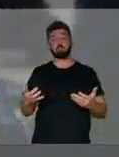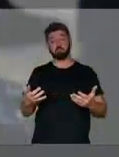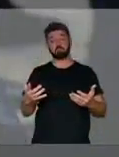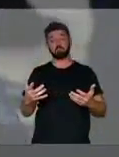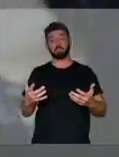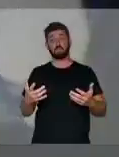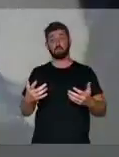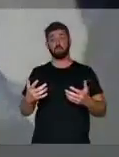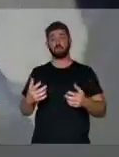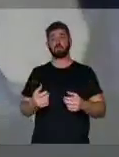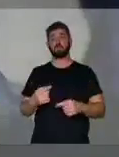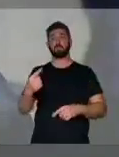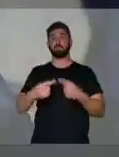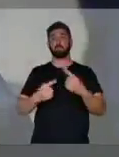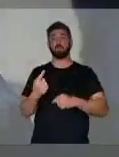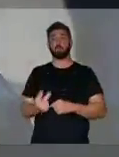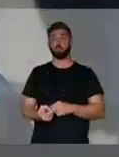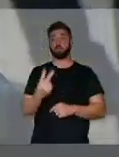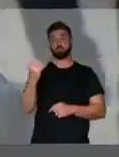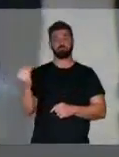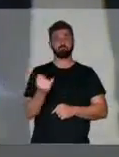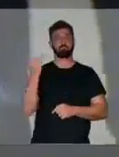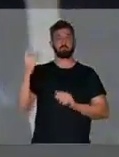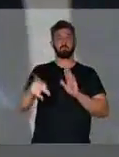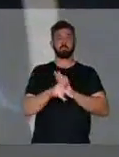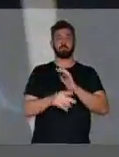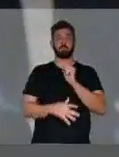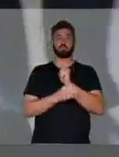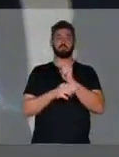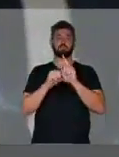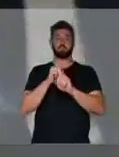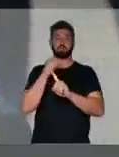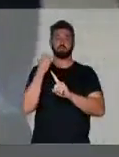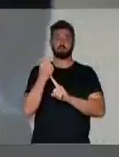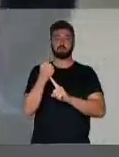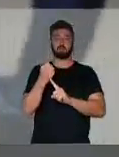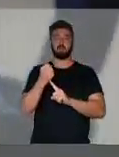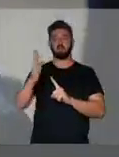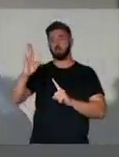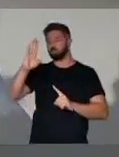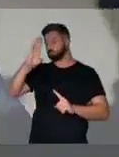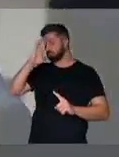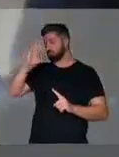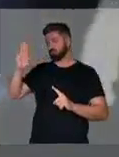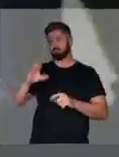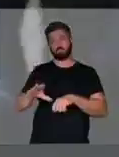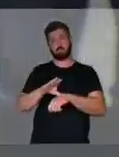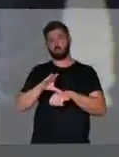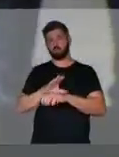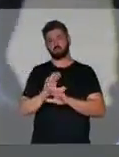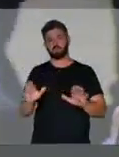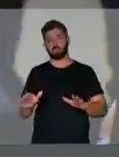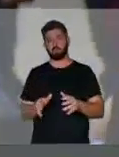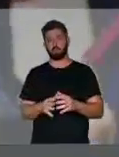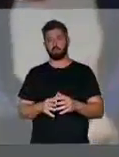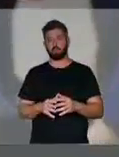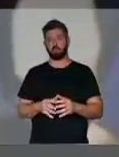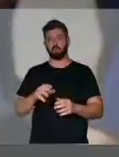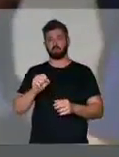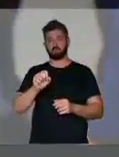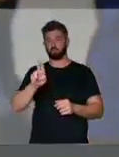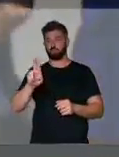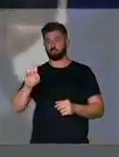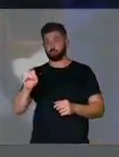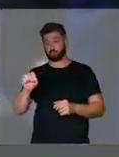que duas grandes políticas saíram da Seguridade Social, que é a joia da coroa da Constituição brasileira. É o